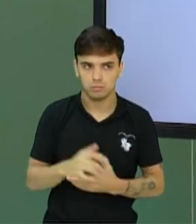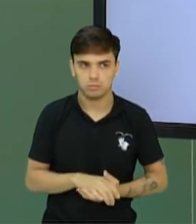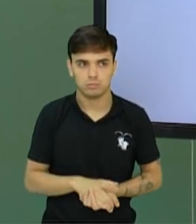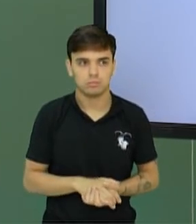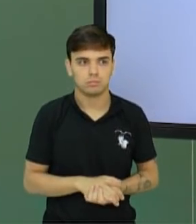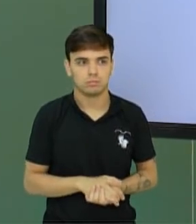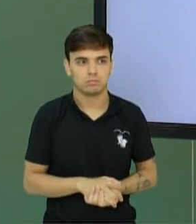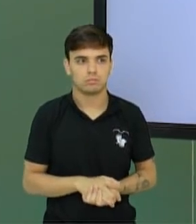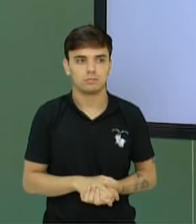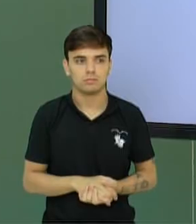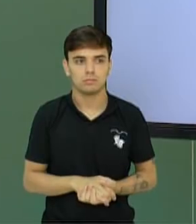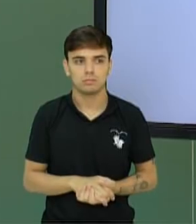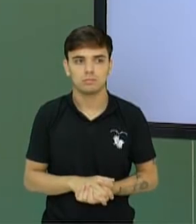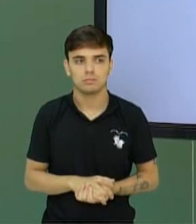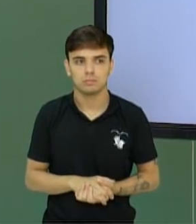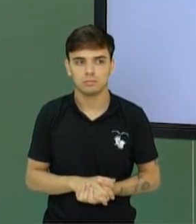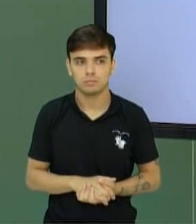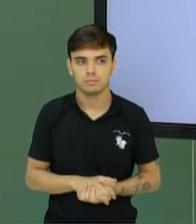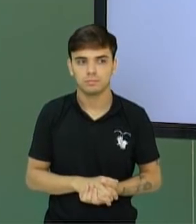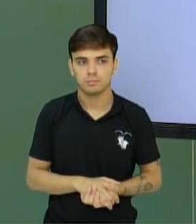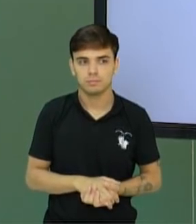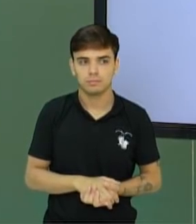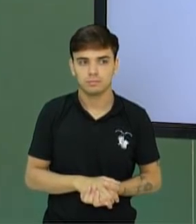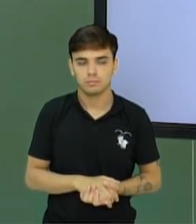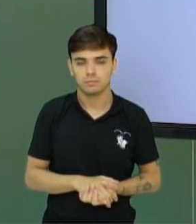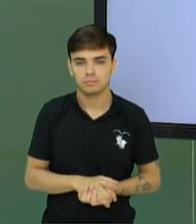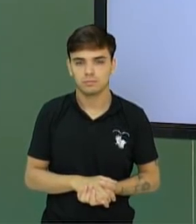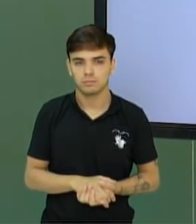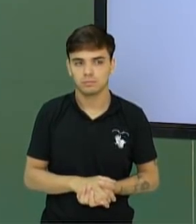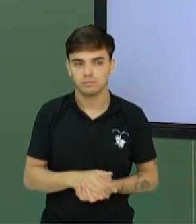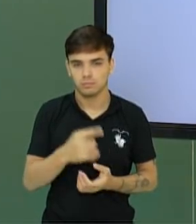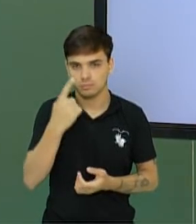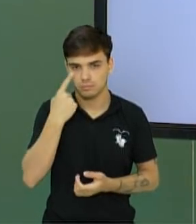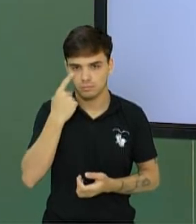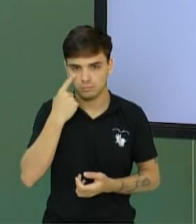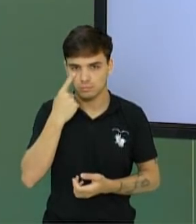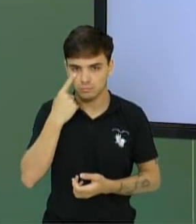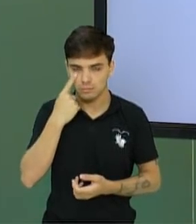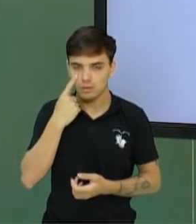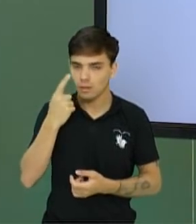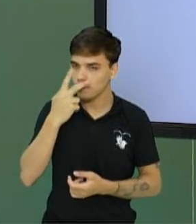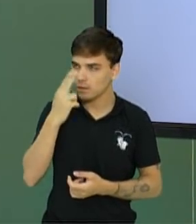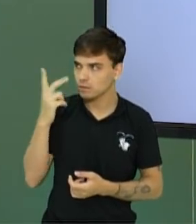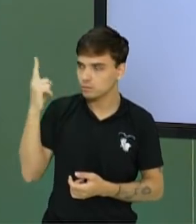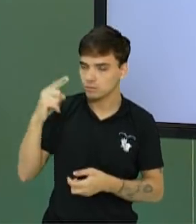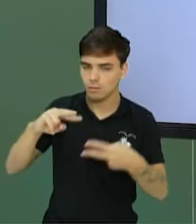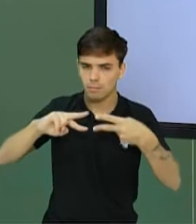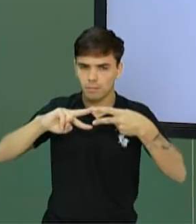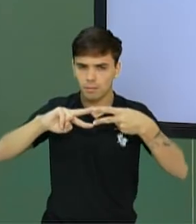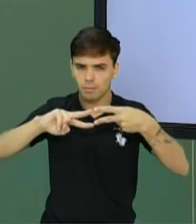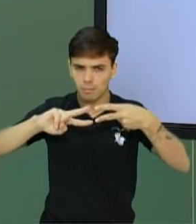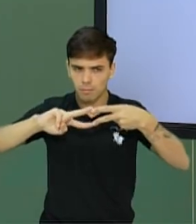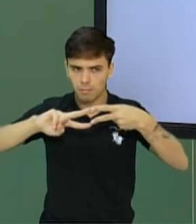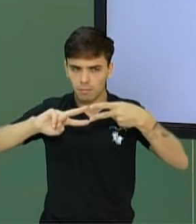se assemelha a uma escada retorcida. Então ela ficaria assim,